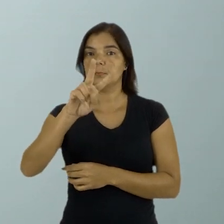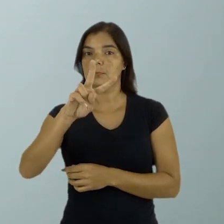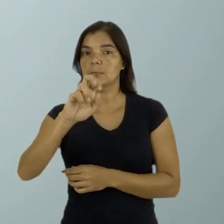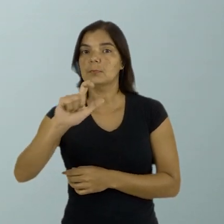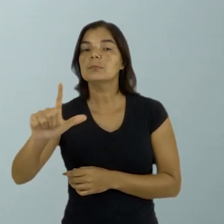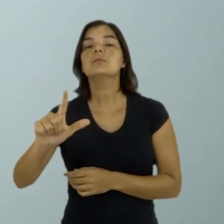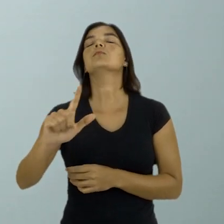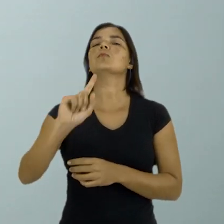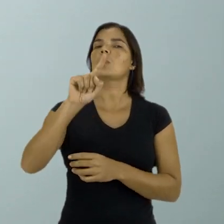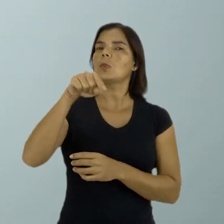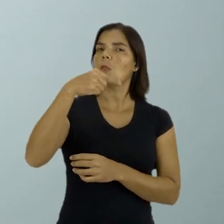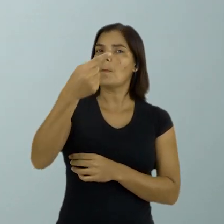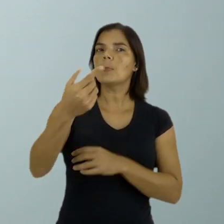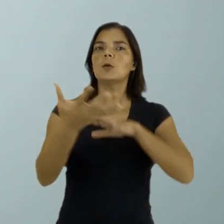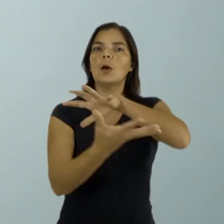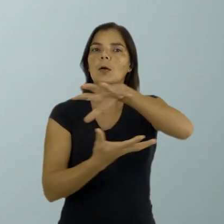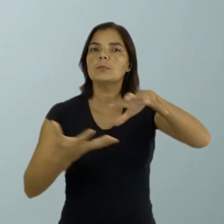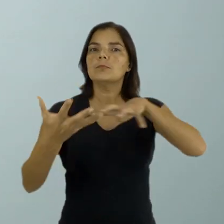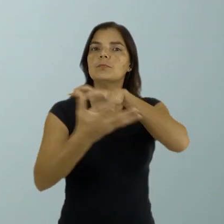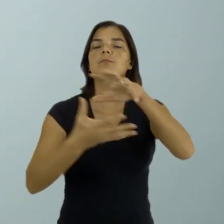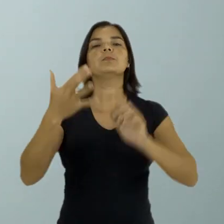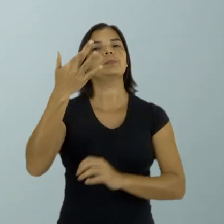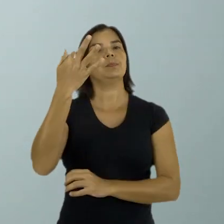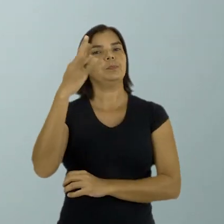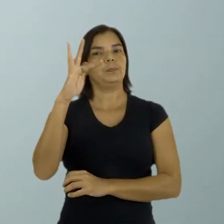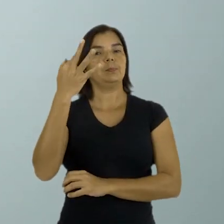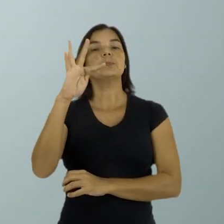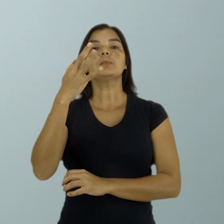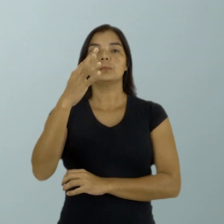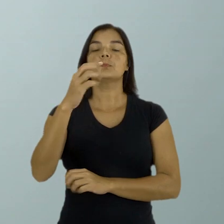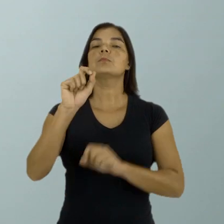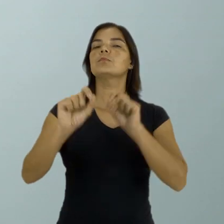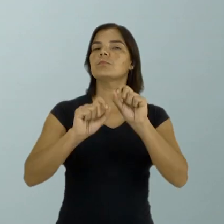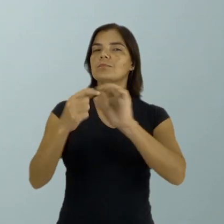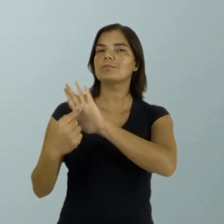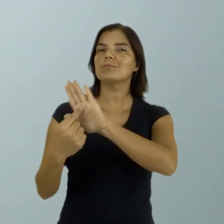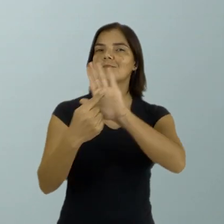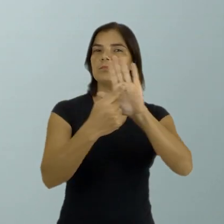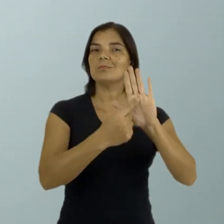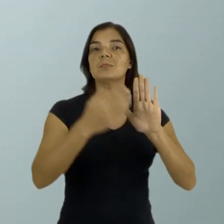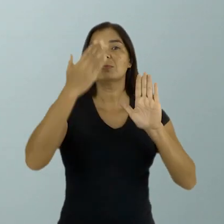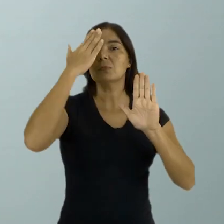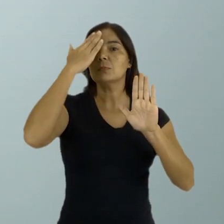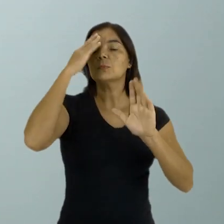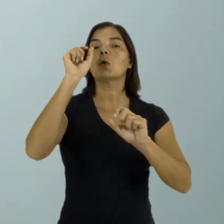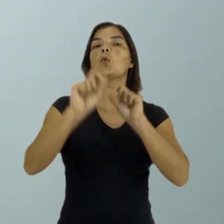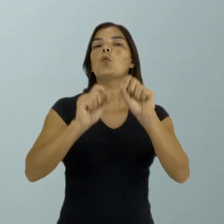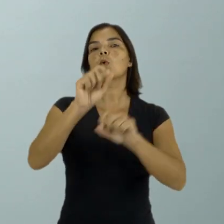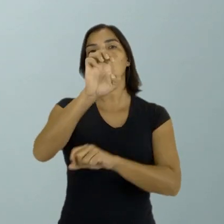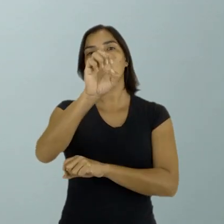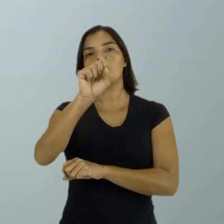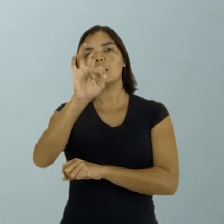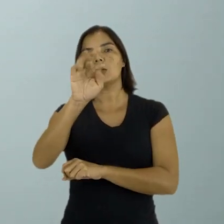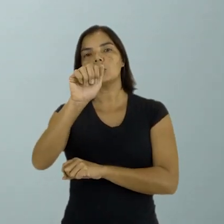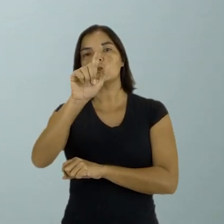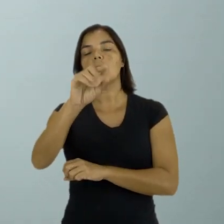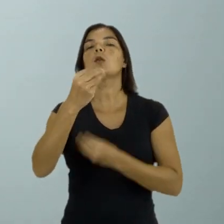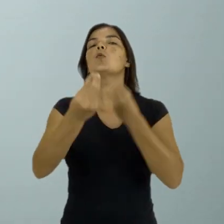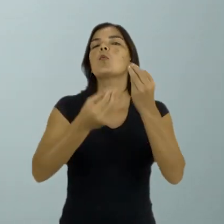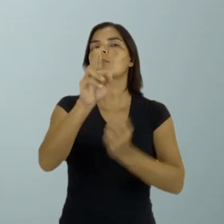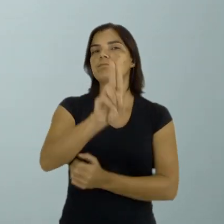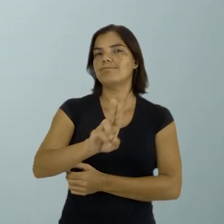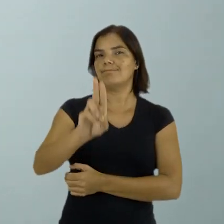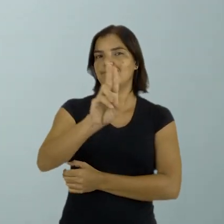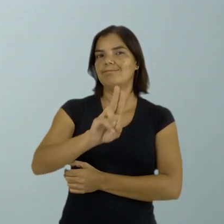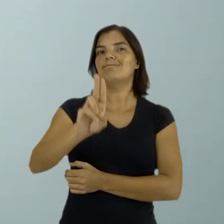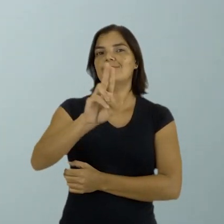principalmente depois da Revolução Francesa, que vai imprimir uma nova forma de entender o que é um Estado e o seu funcionamento. Vamos